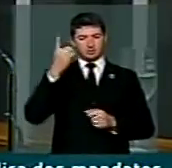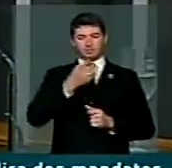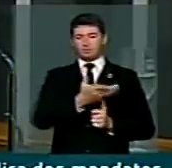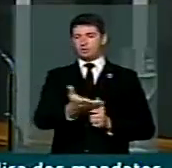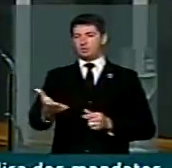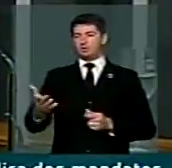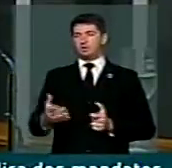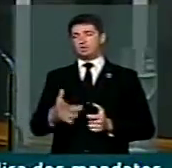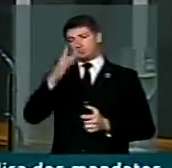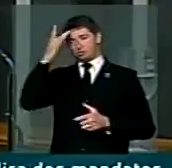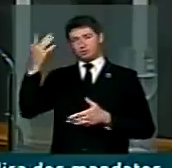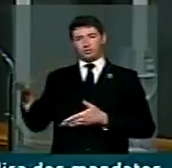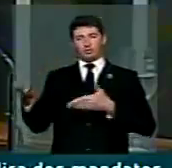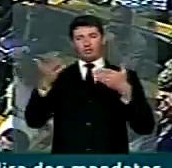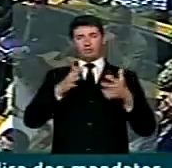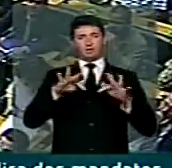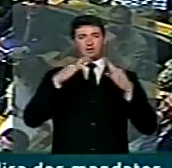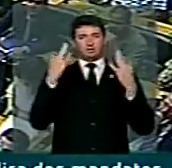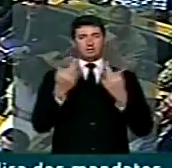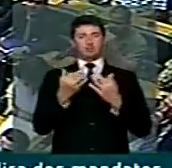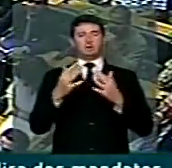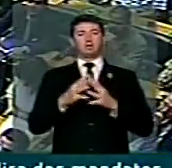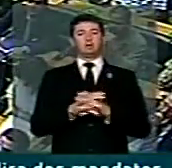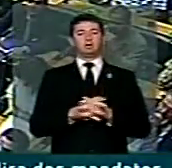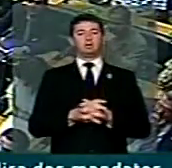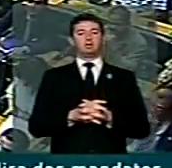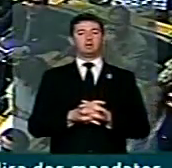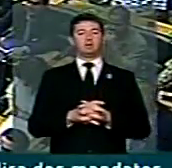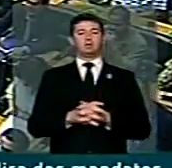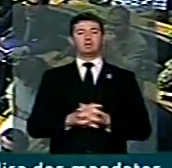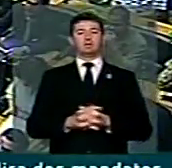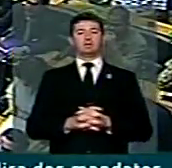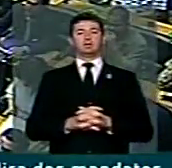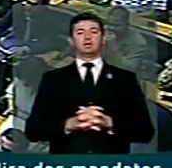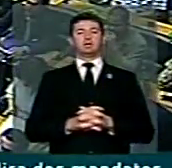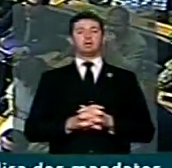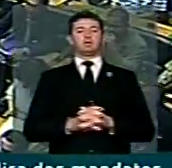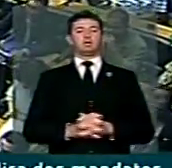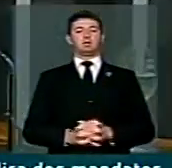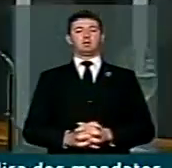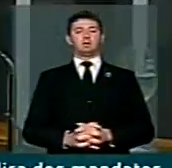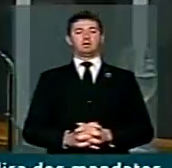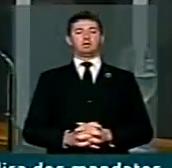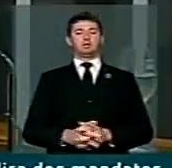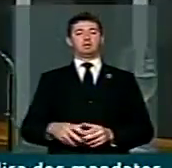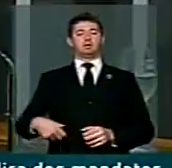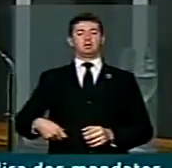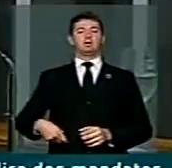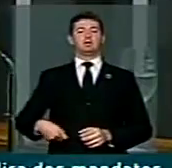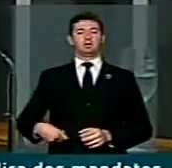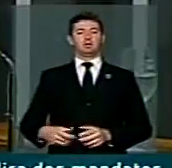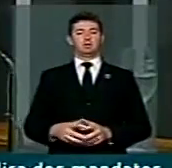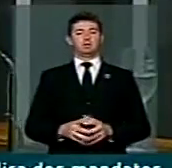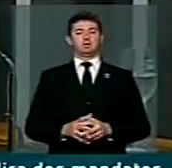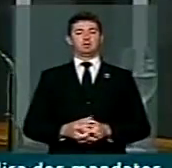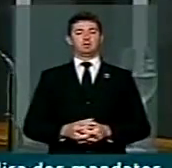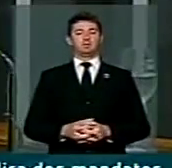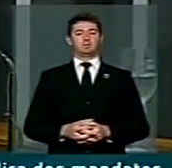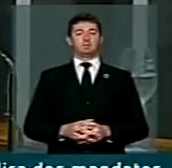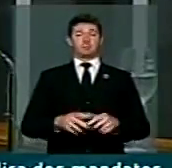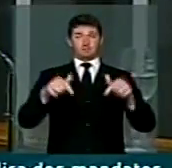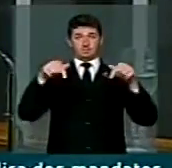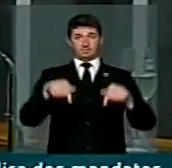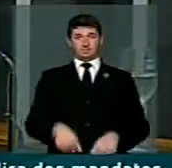e senhores convidados e familiares dos que hoje estão sendo homenageados nesta sessão solene,